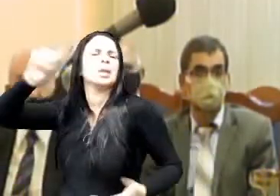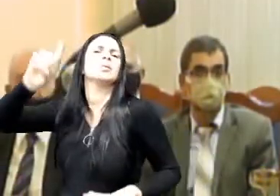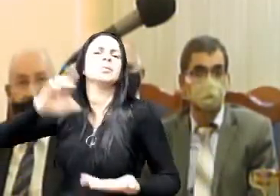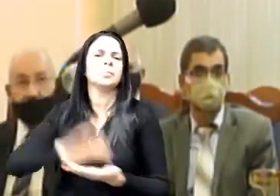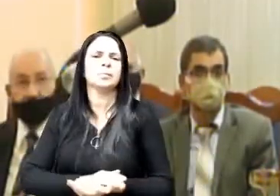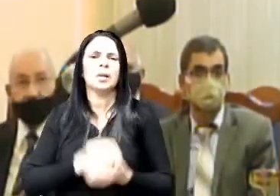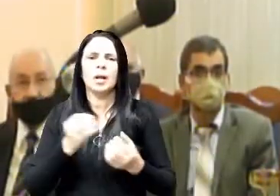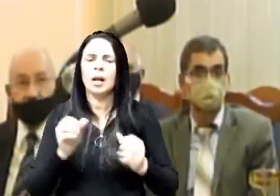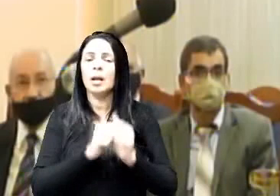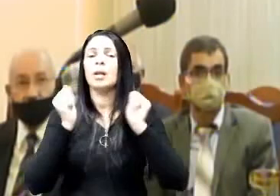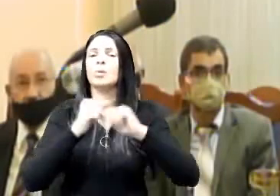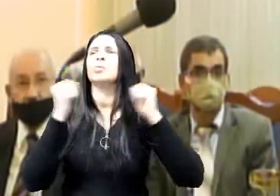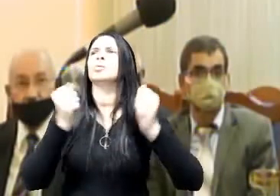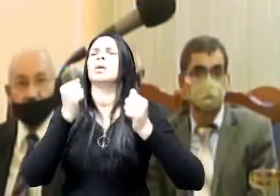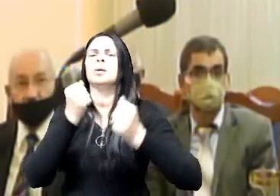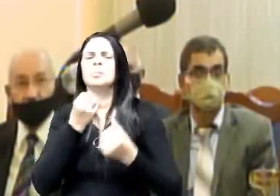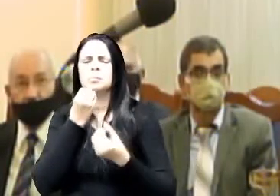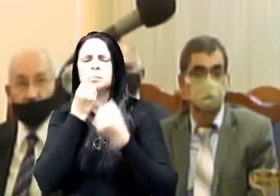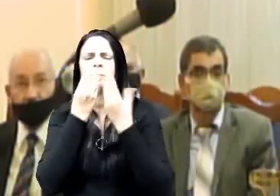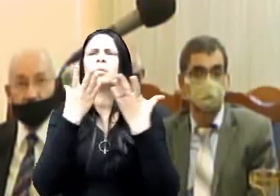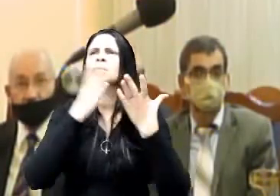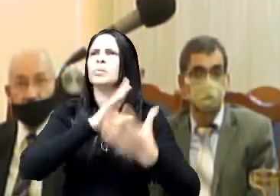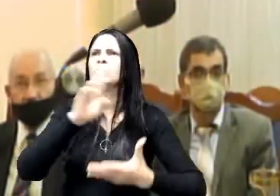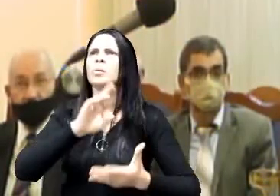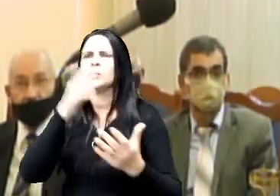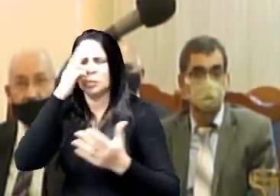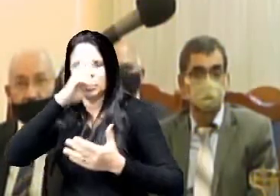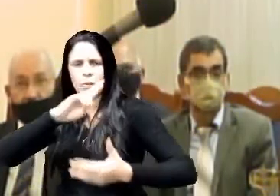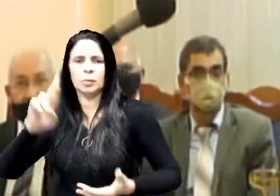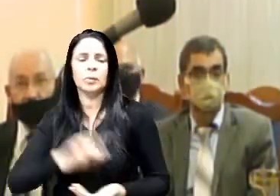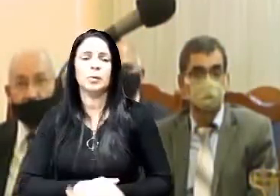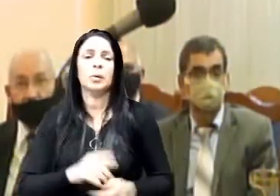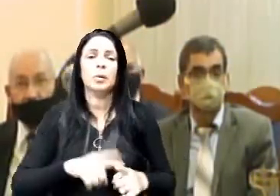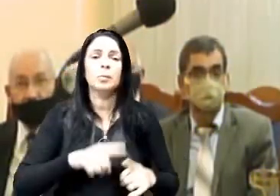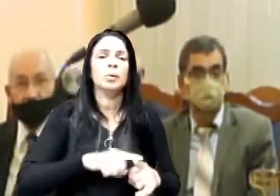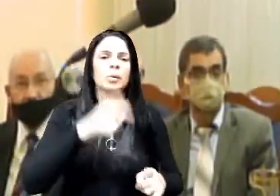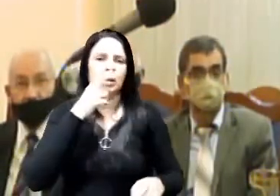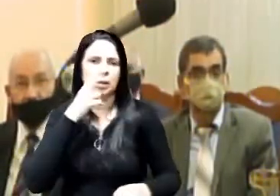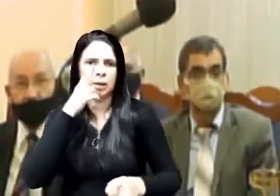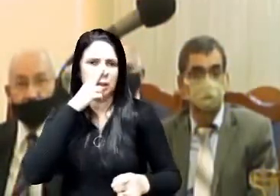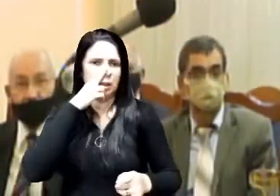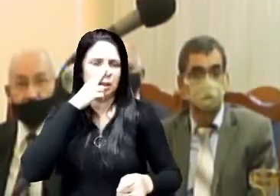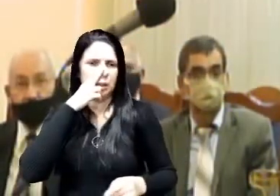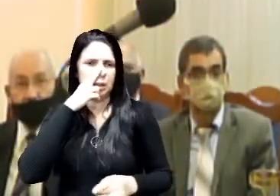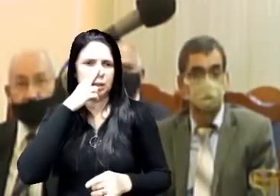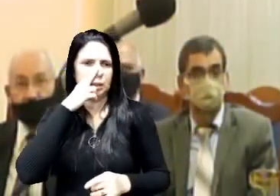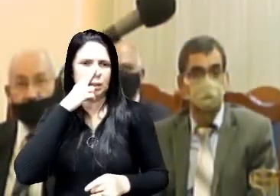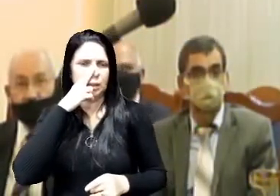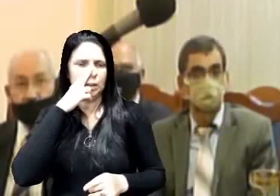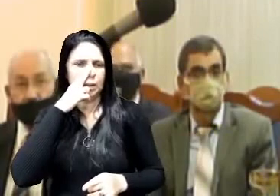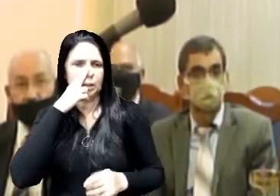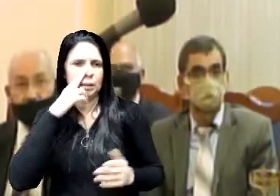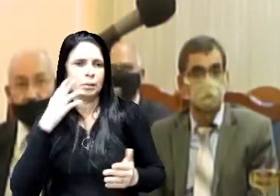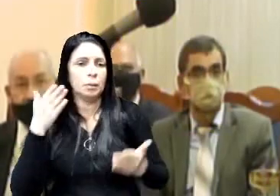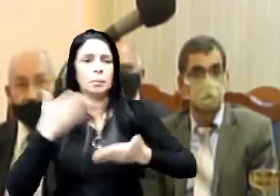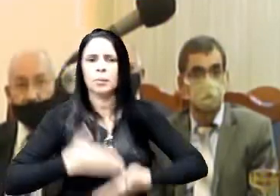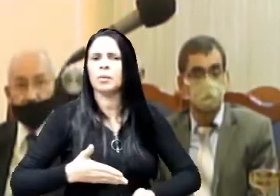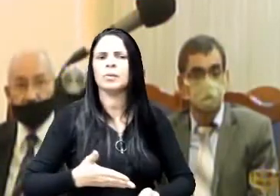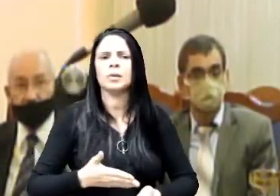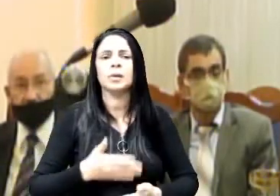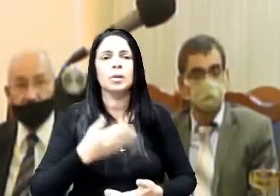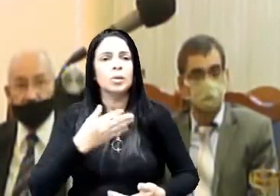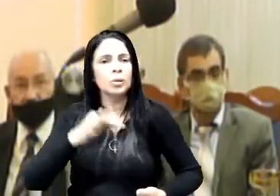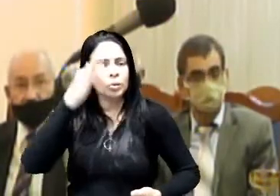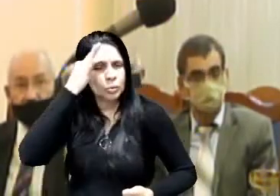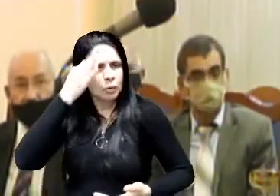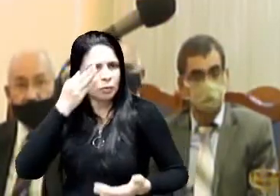bendito seja o nome do Senhor. Crente que não passa a prova, irmão, sua fé não tem valor. Sua fé não vale